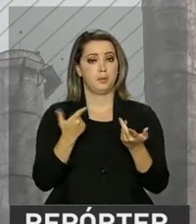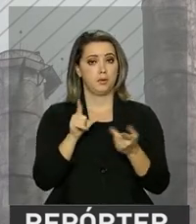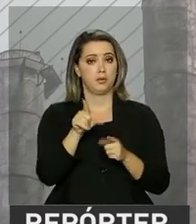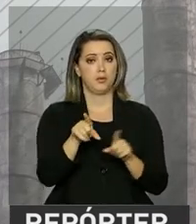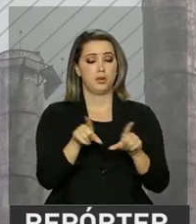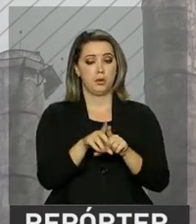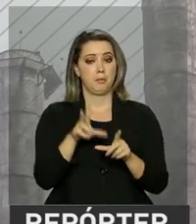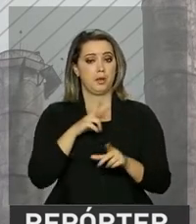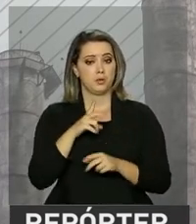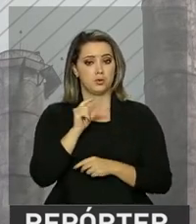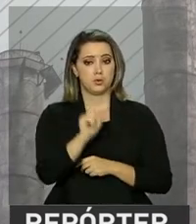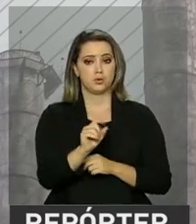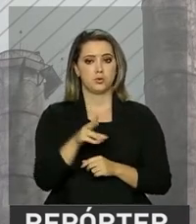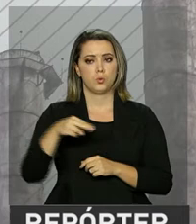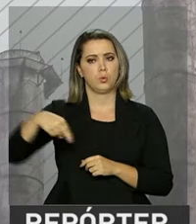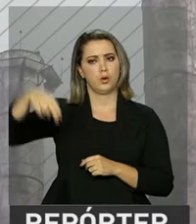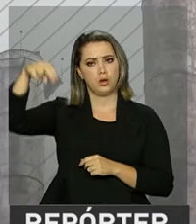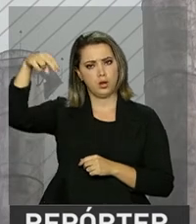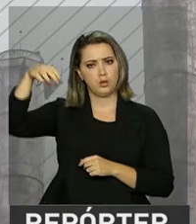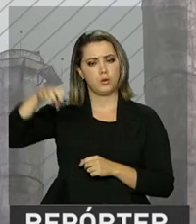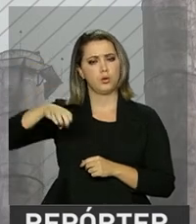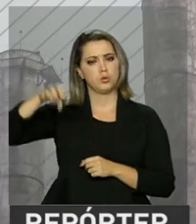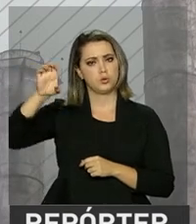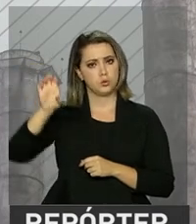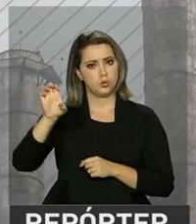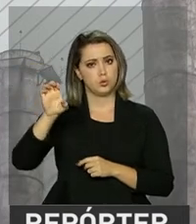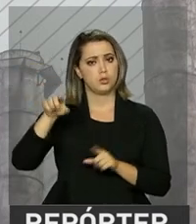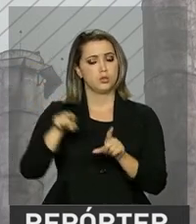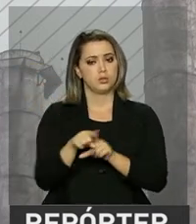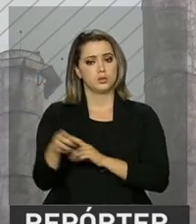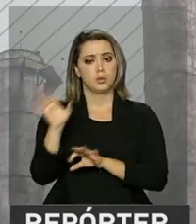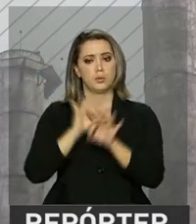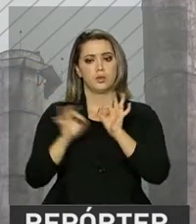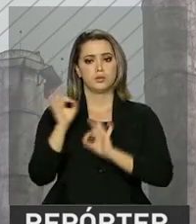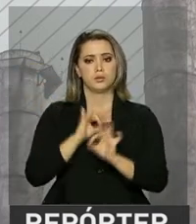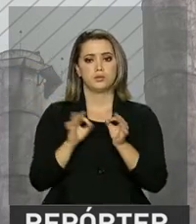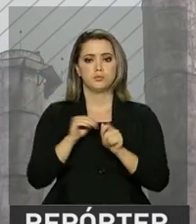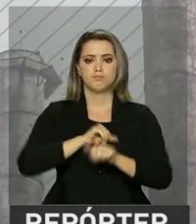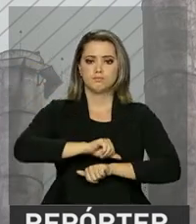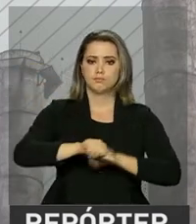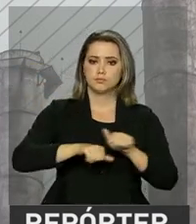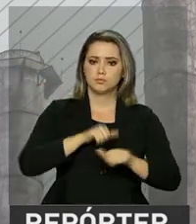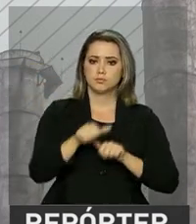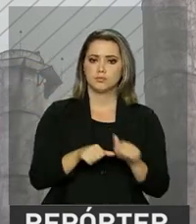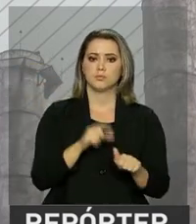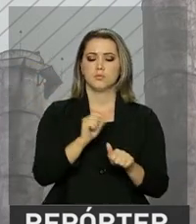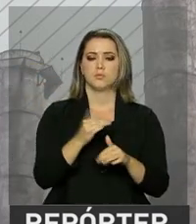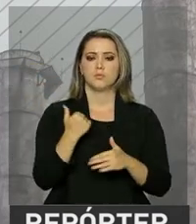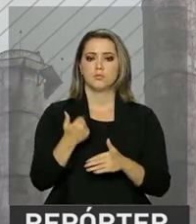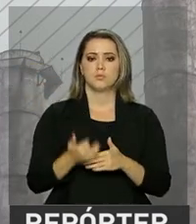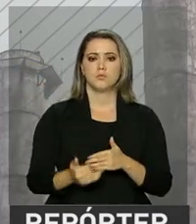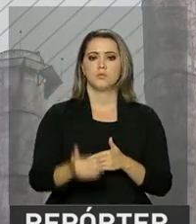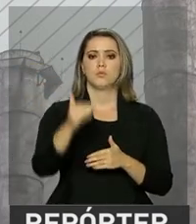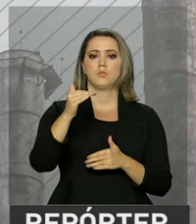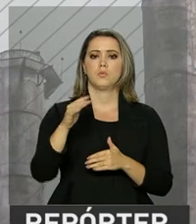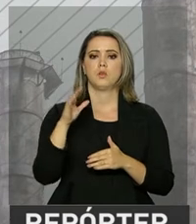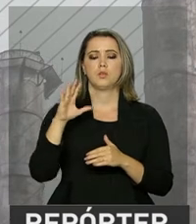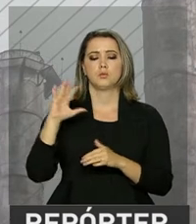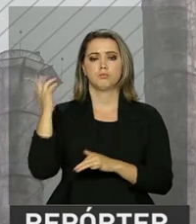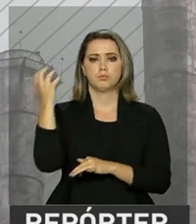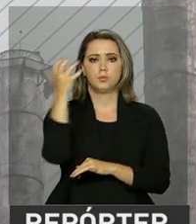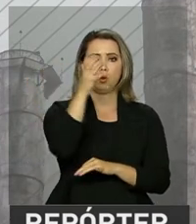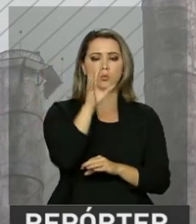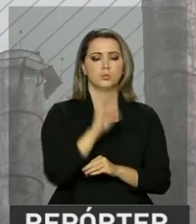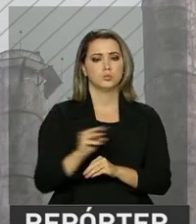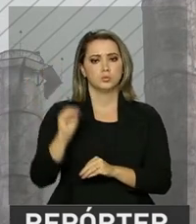cidades costeiras do norte e nordeste planejar a adaptação e transição para o desenvolvimento sustentável